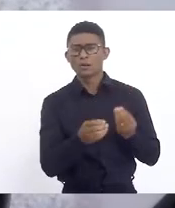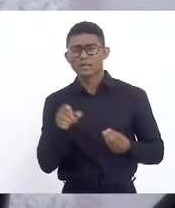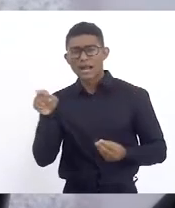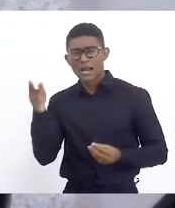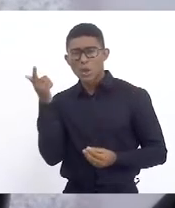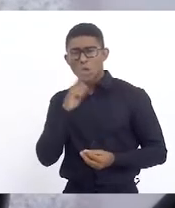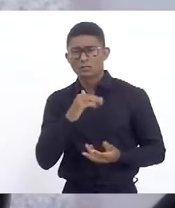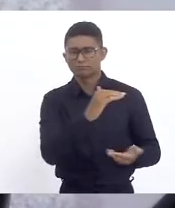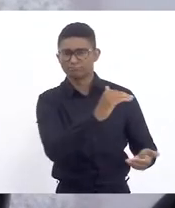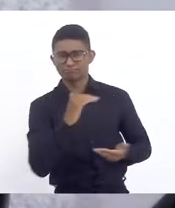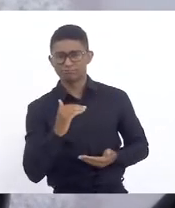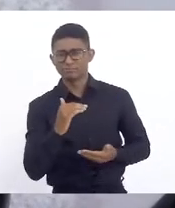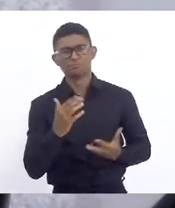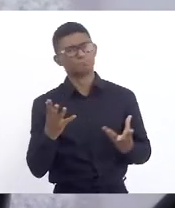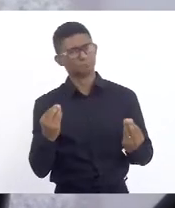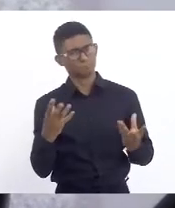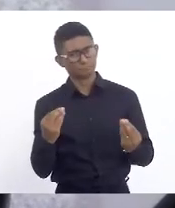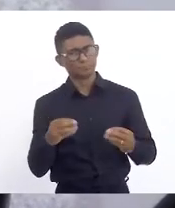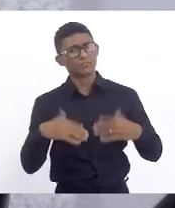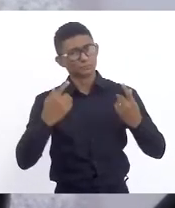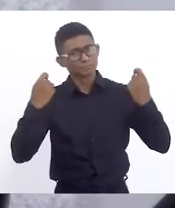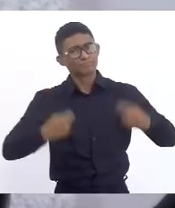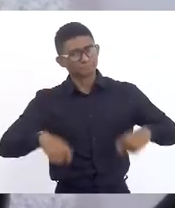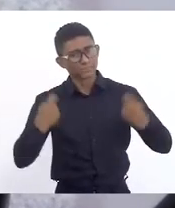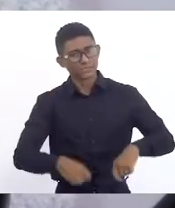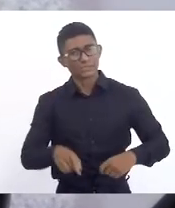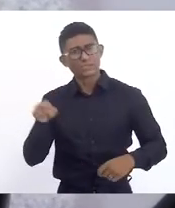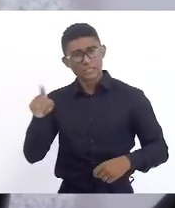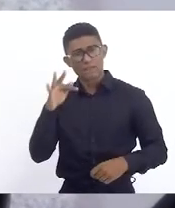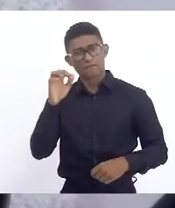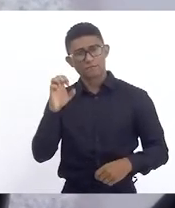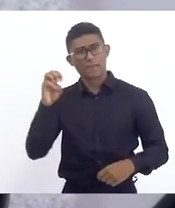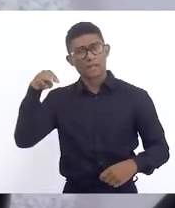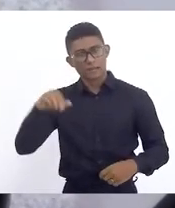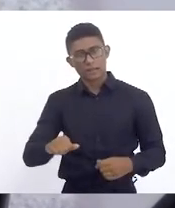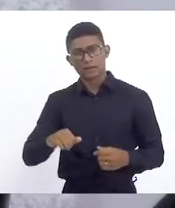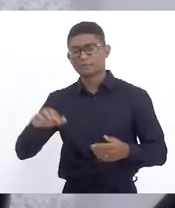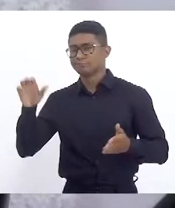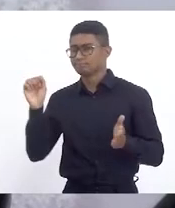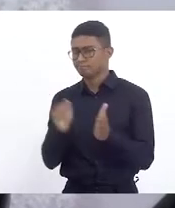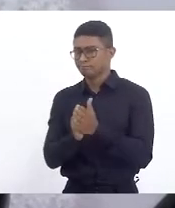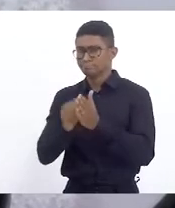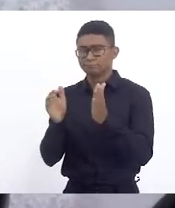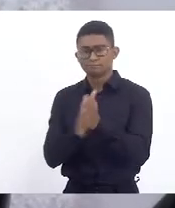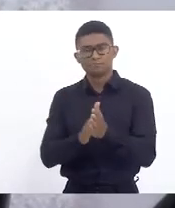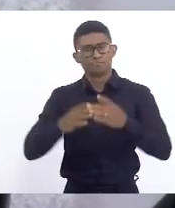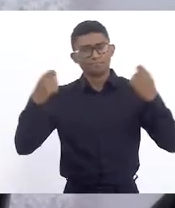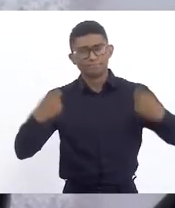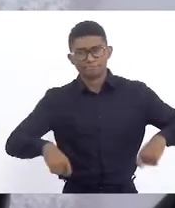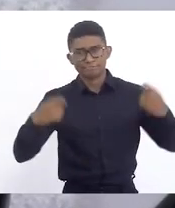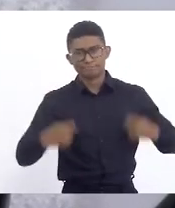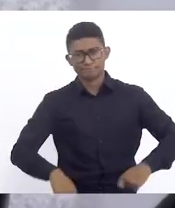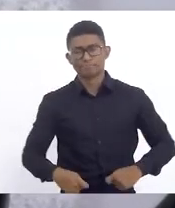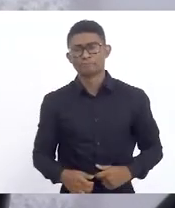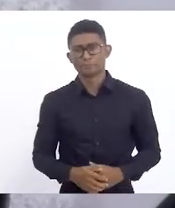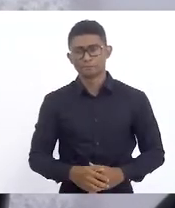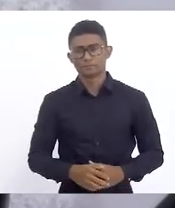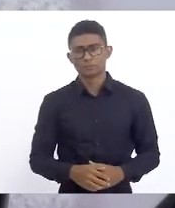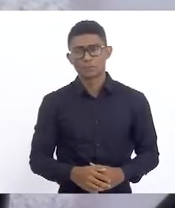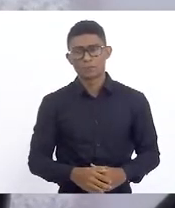dos royalties. Então, é preciso, deputado, você botar a lupa no FECAM, tá, porque nem sempre o problema é de fonte de financiamento, não. E